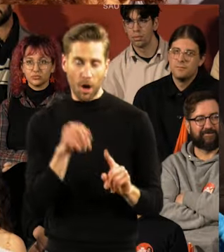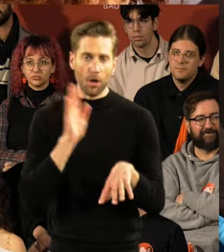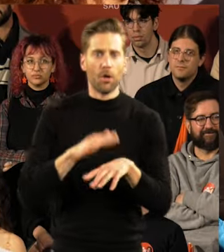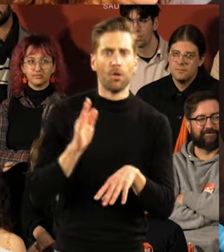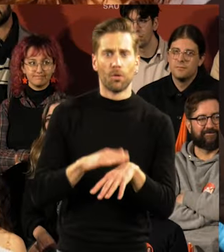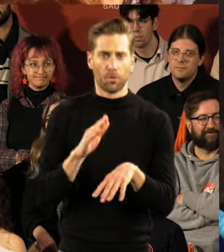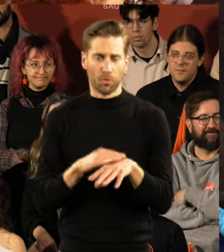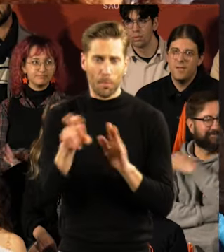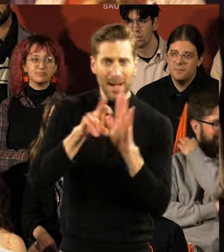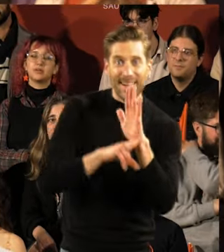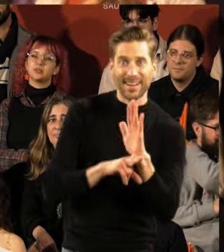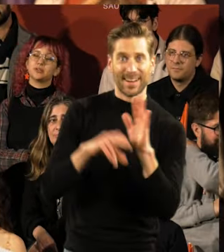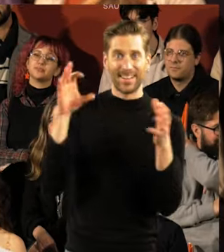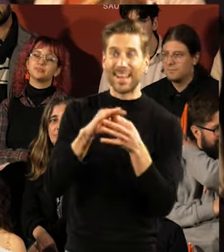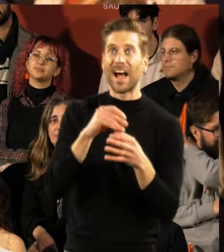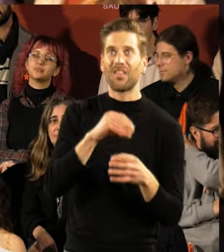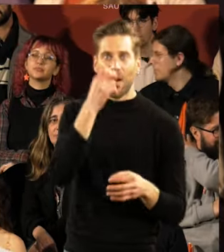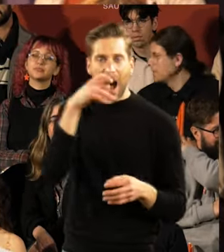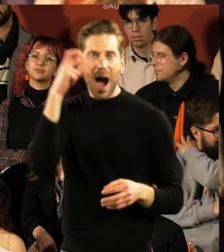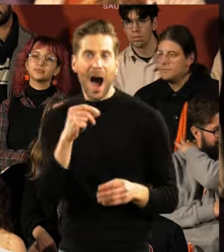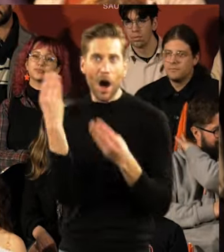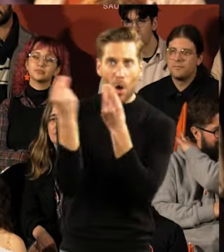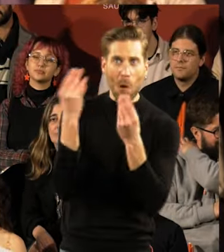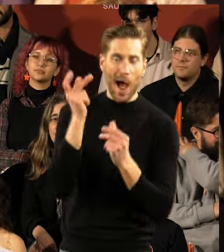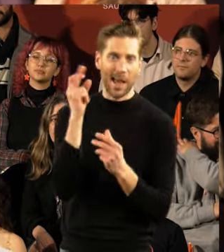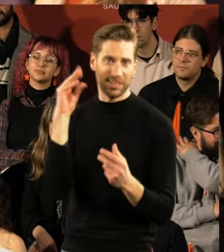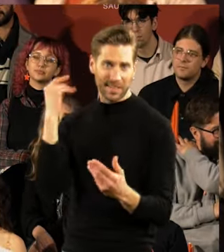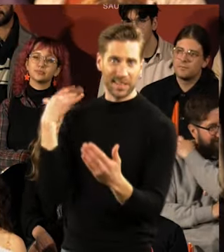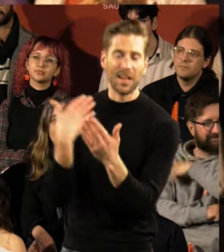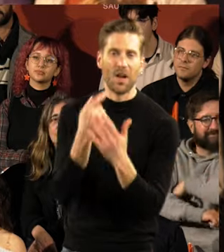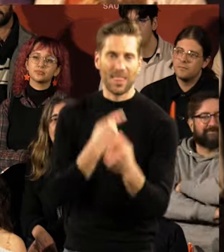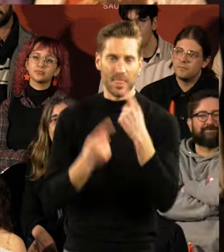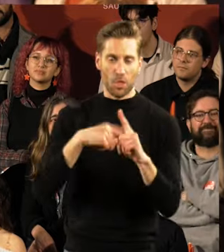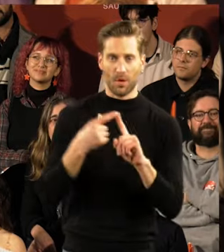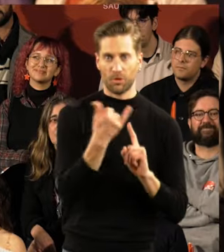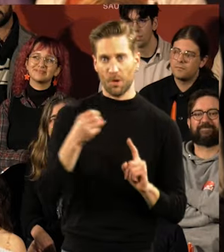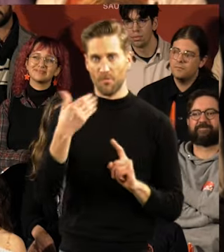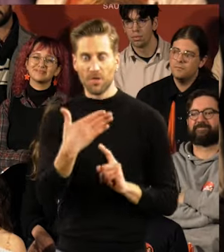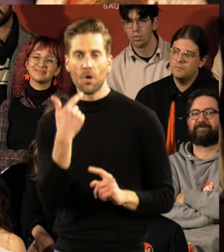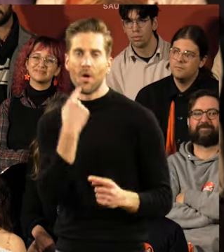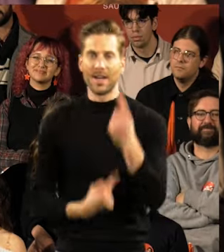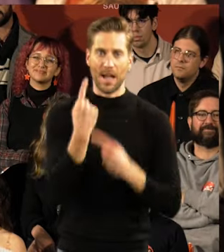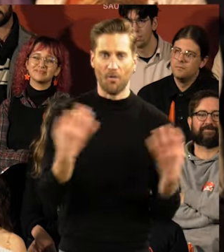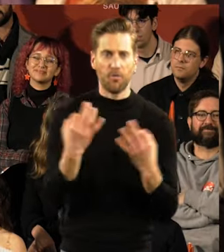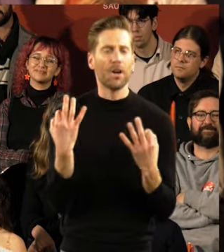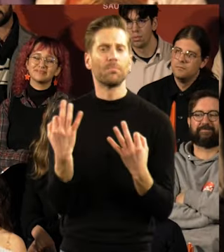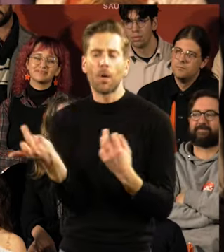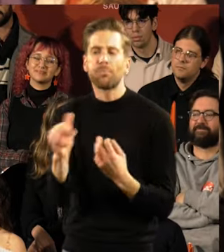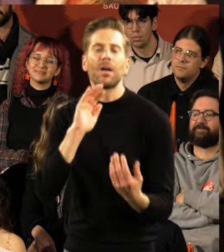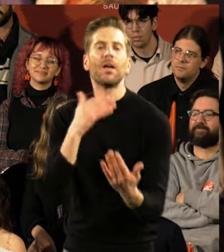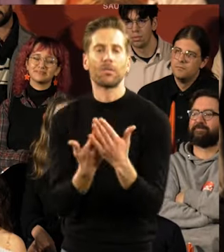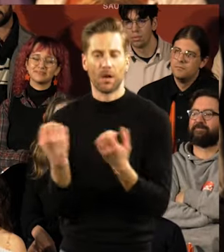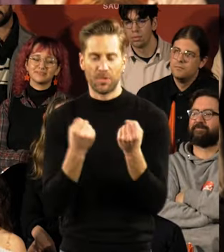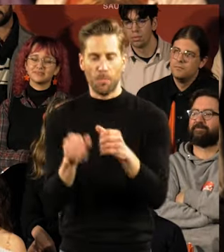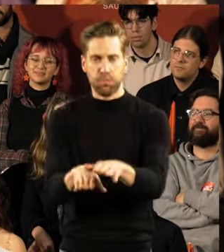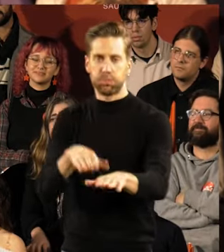ar nos últimos 10 anos. E desde essa queixa de 2021, o que é que aconteceu? O trânsito piorou, regrediu